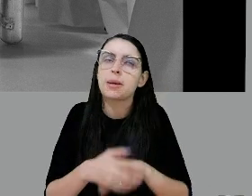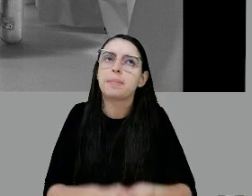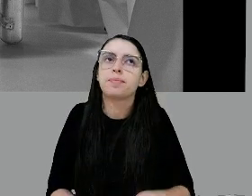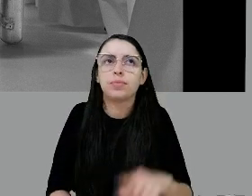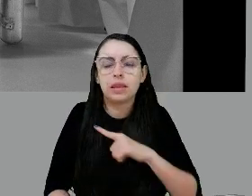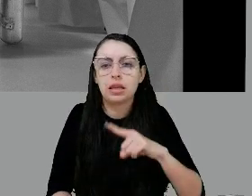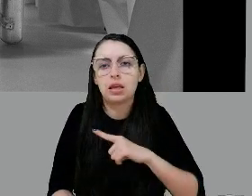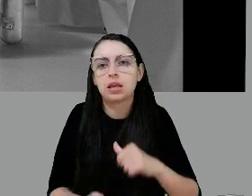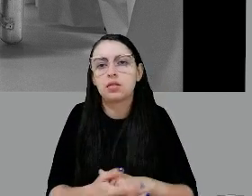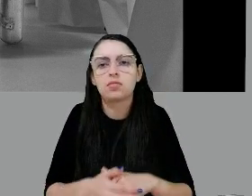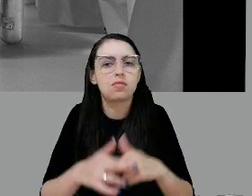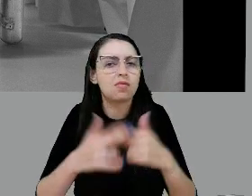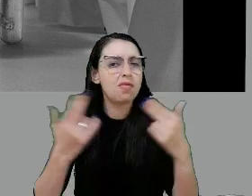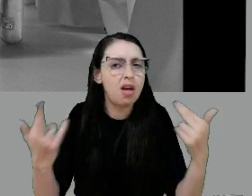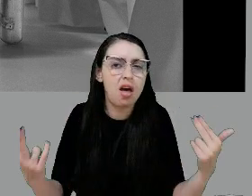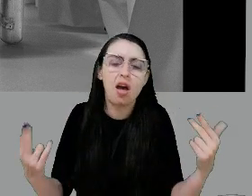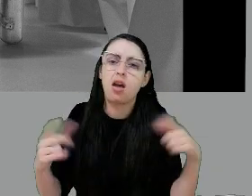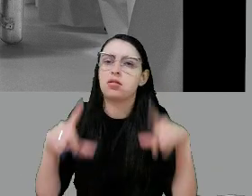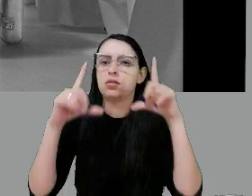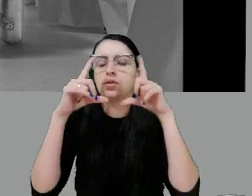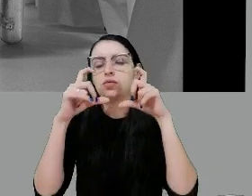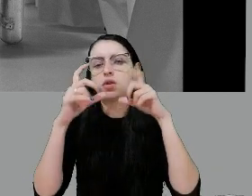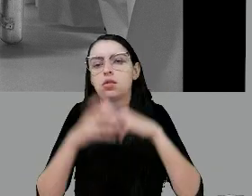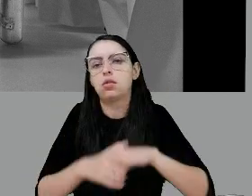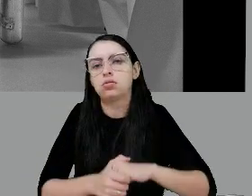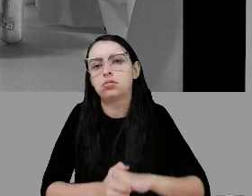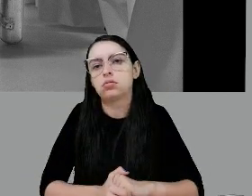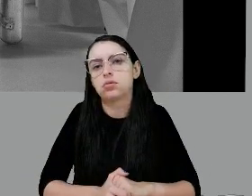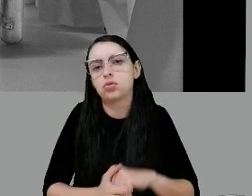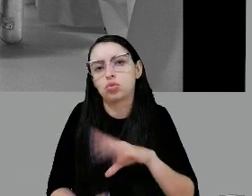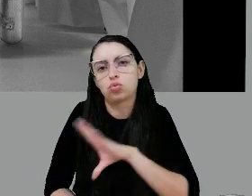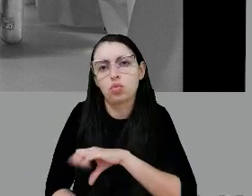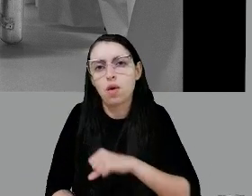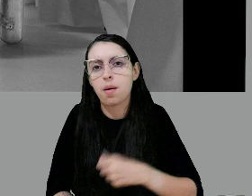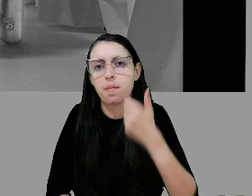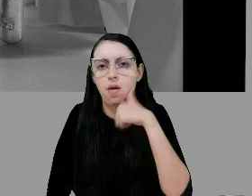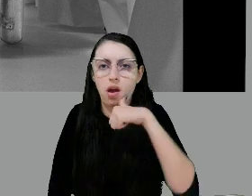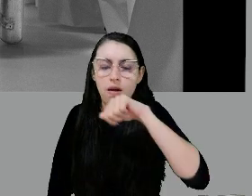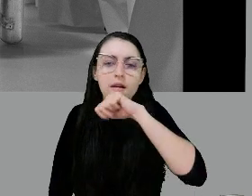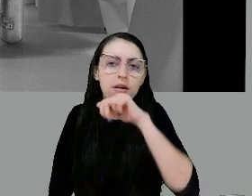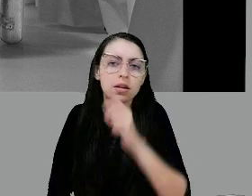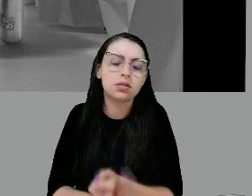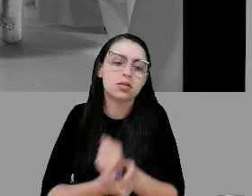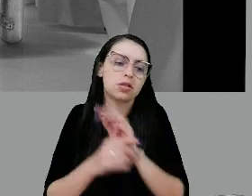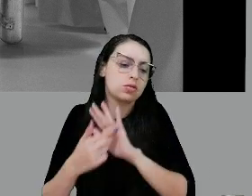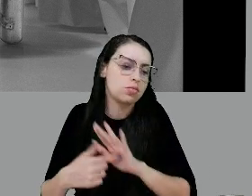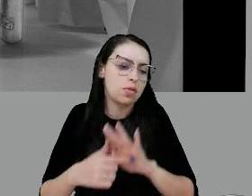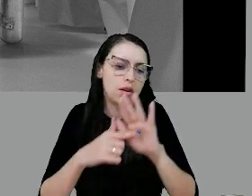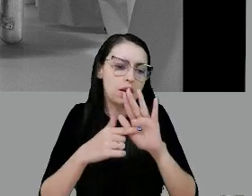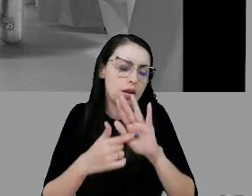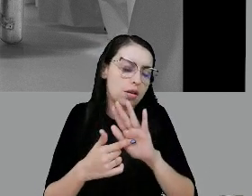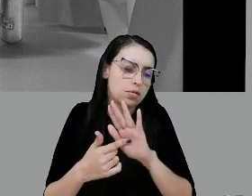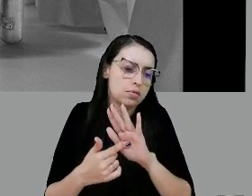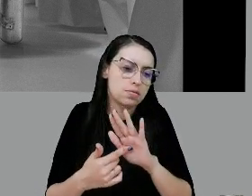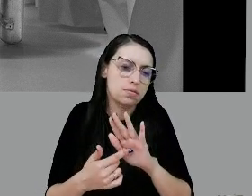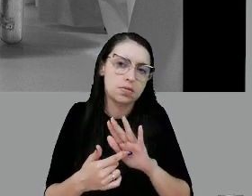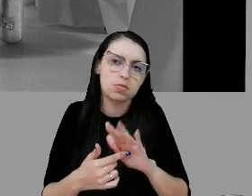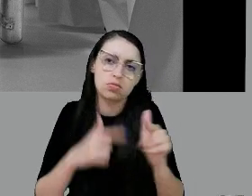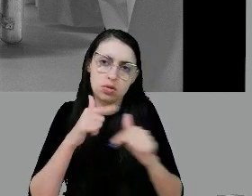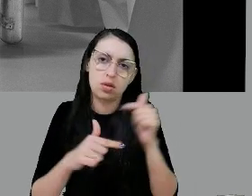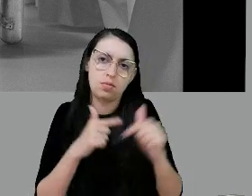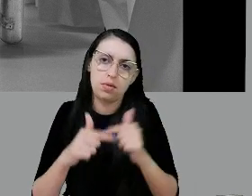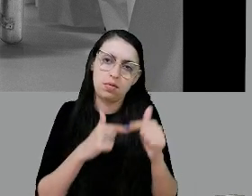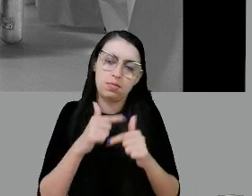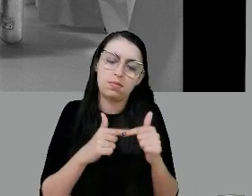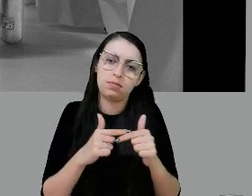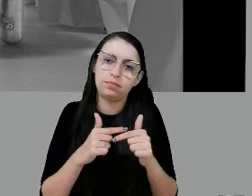ensaio. Entendeu? E há outras, obviamente, outras fotos desse amor maternal sendo expressas